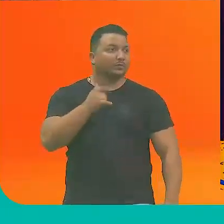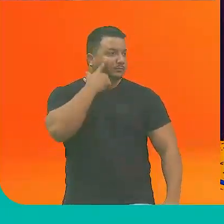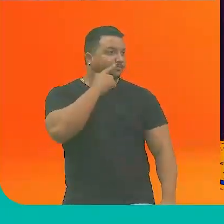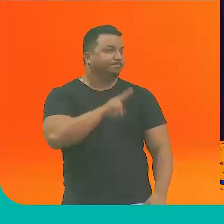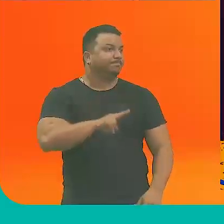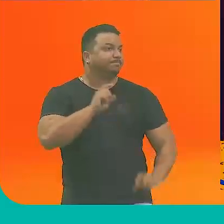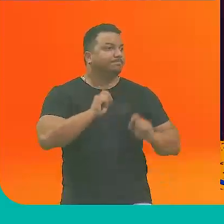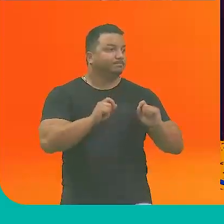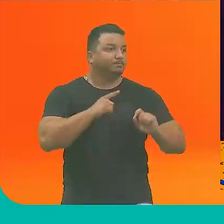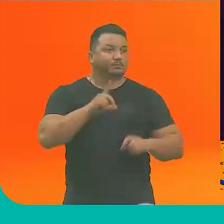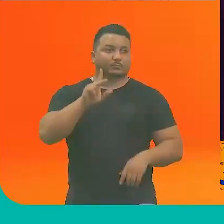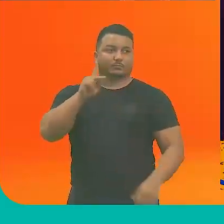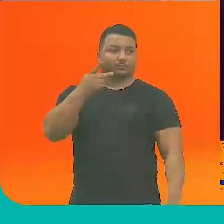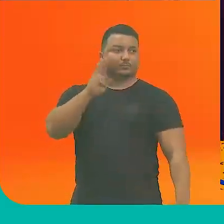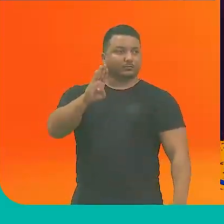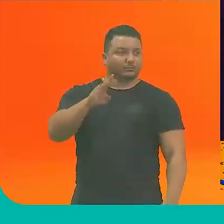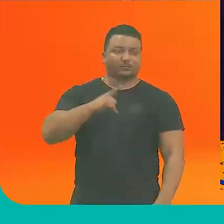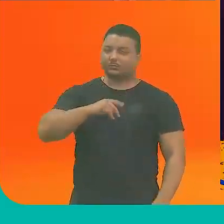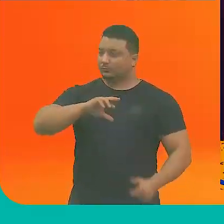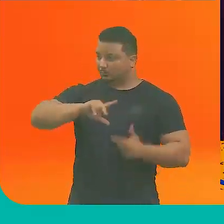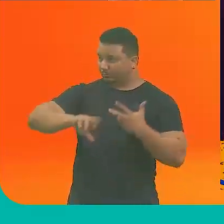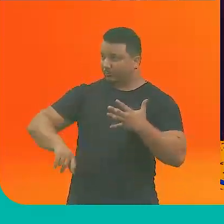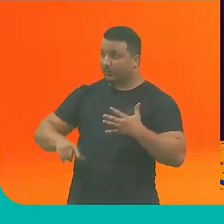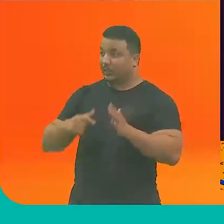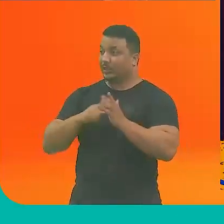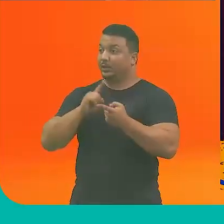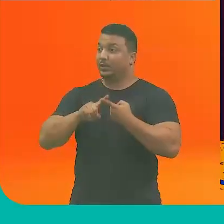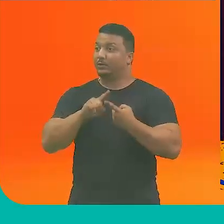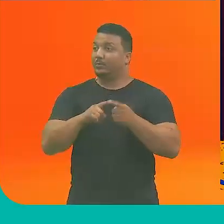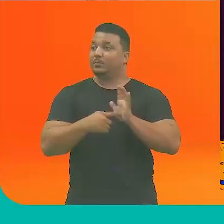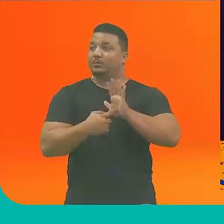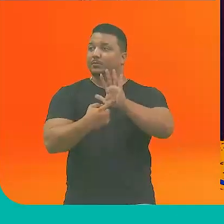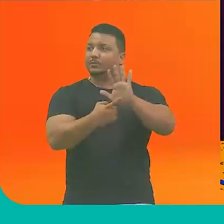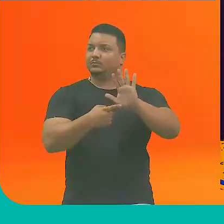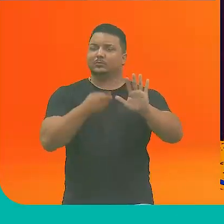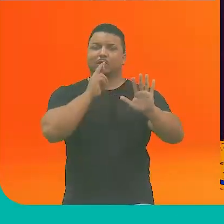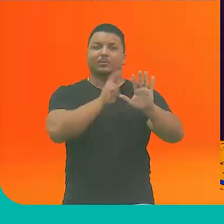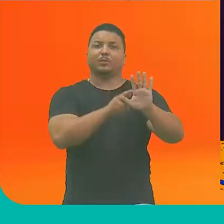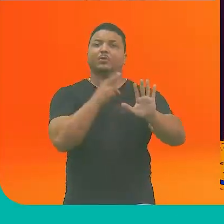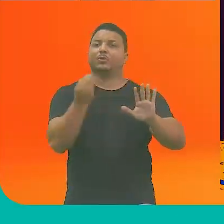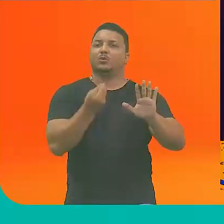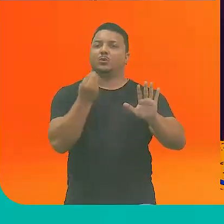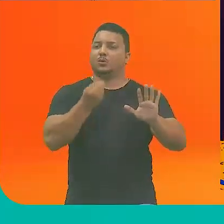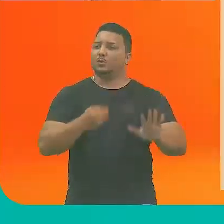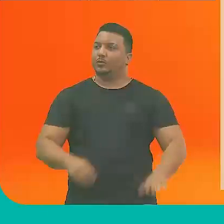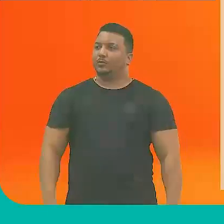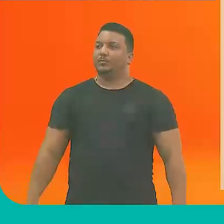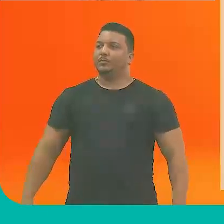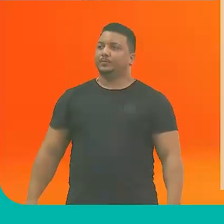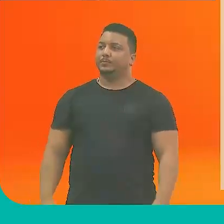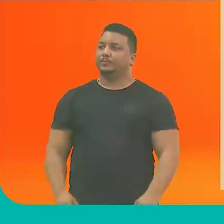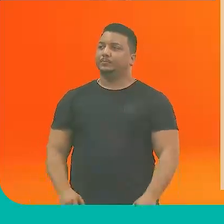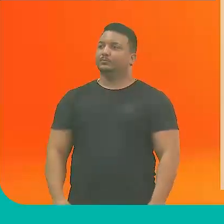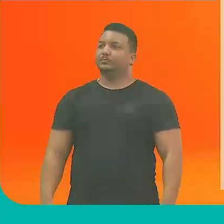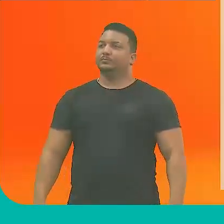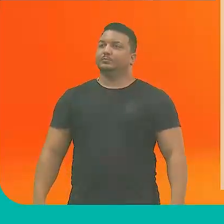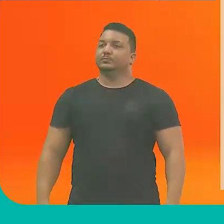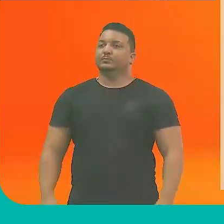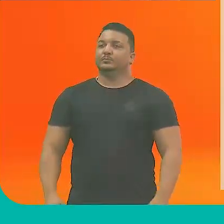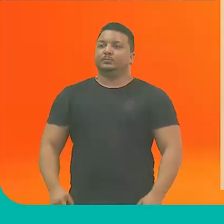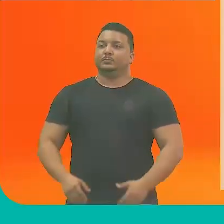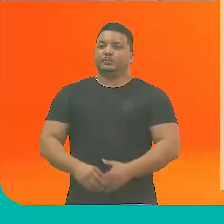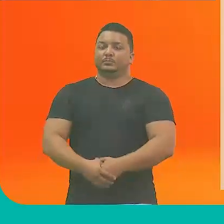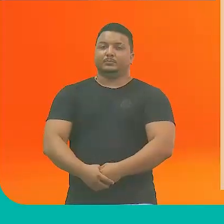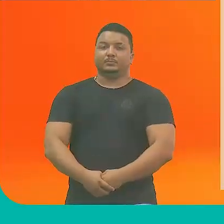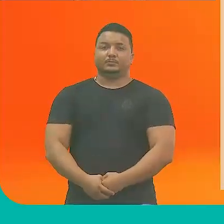habilidades e mostrando como é que a gente resolve as questões, tá? Então, bora deixar de conversa e bora para as questões,